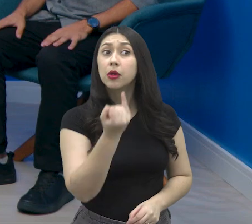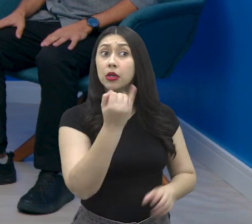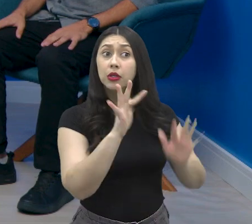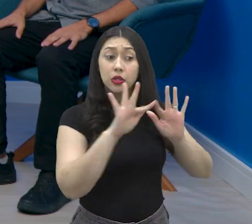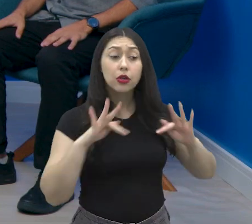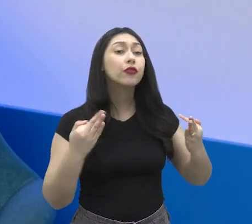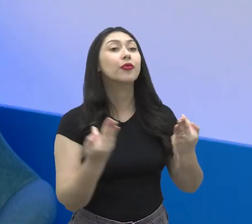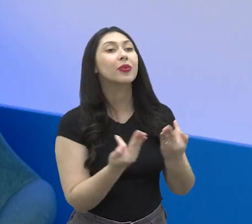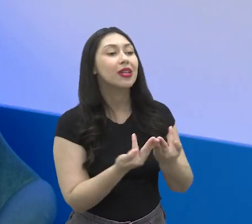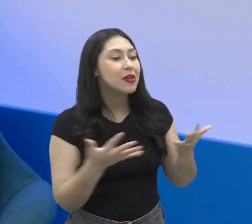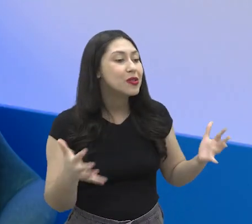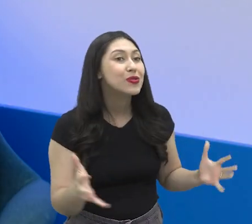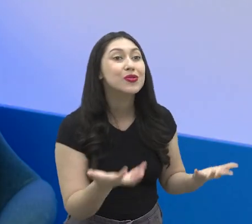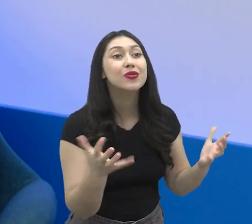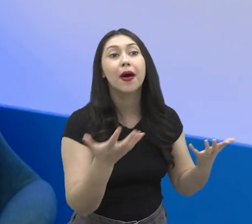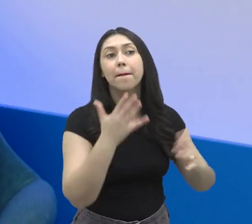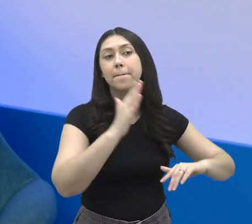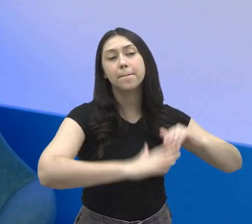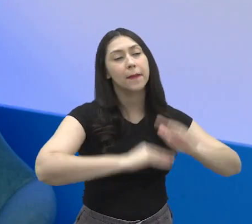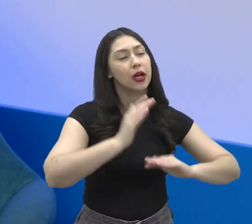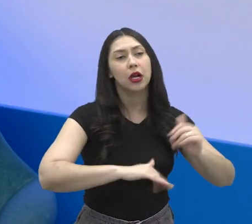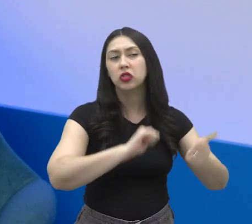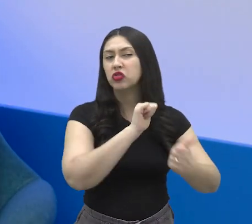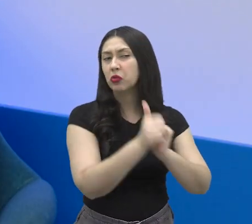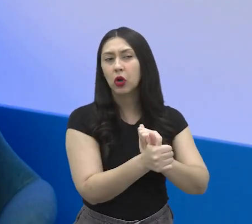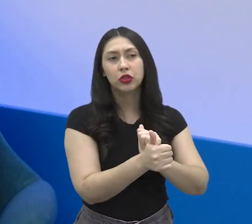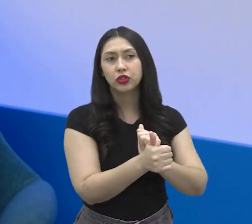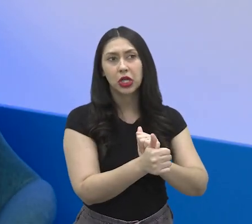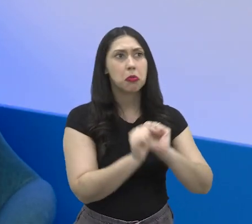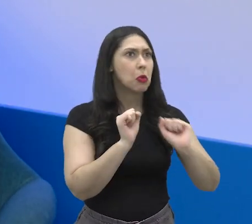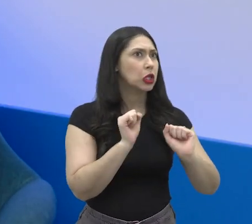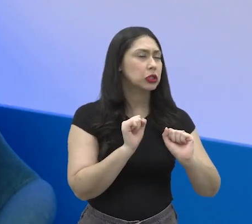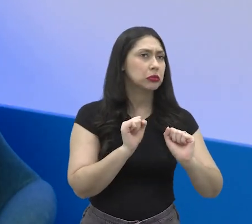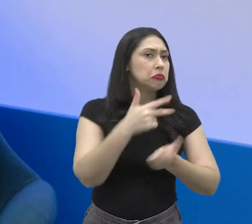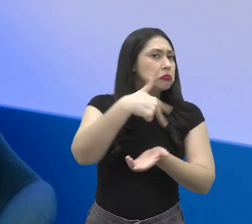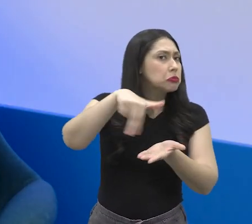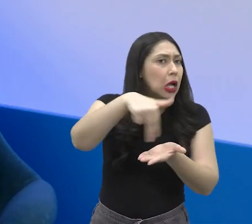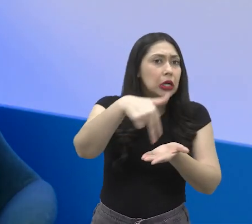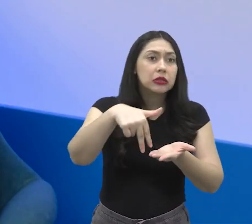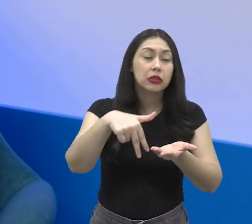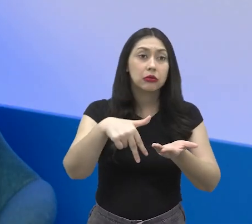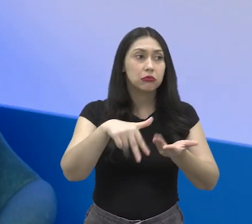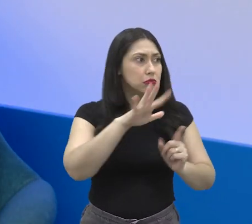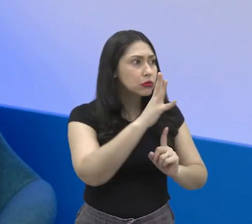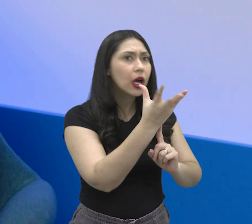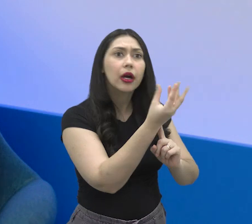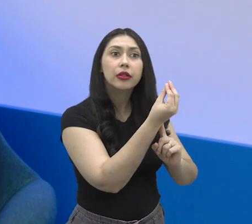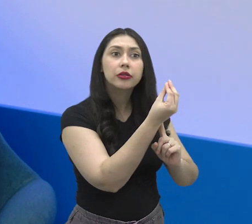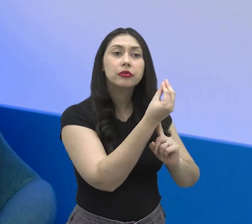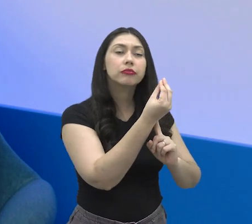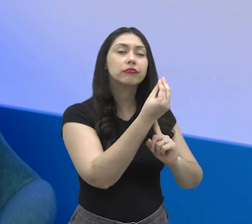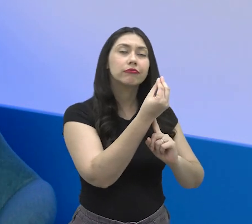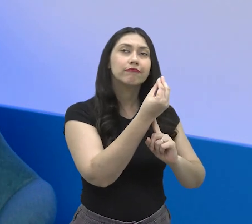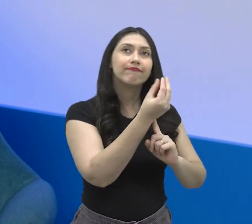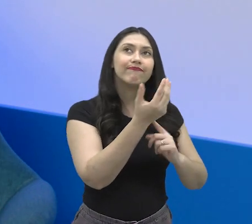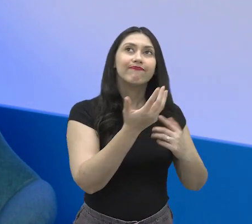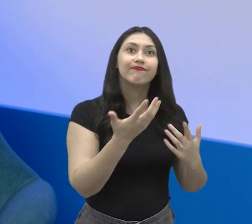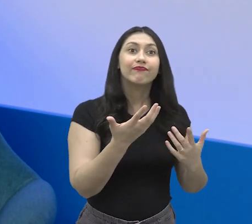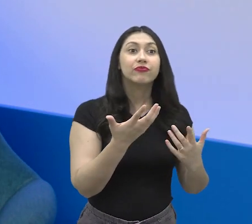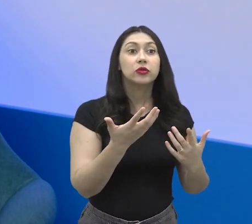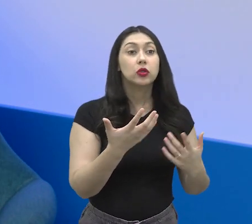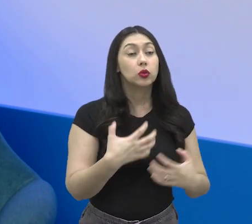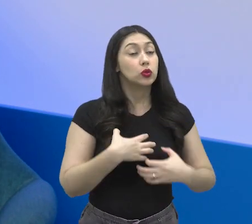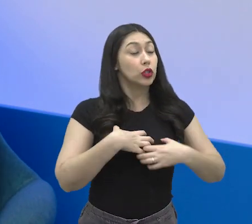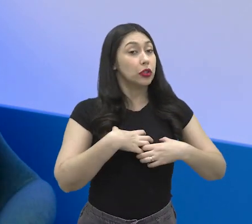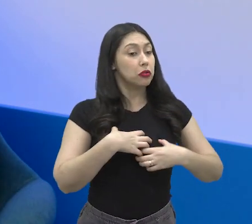incentivem alguma forma de atividade física, seja no esporte, ou na dança, ou na arte, alguma forma